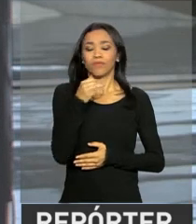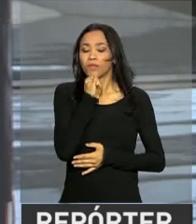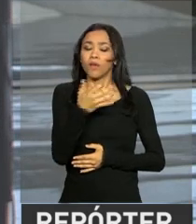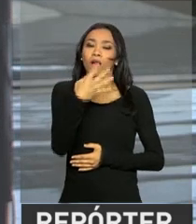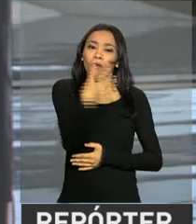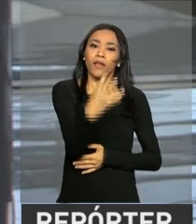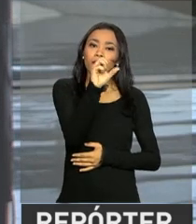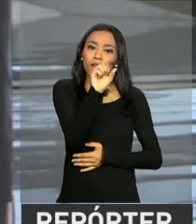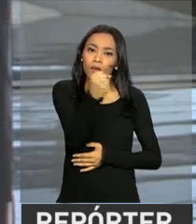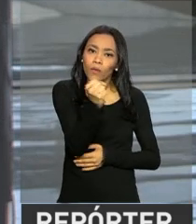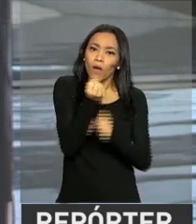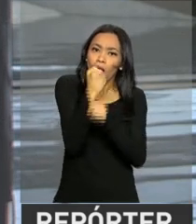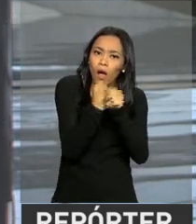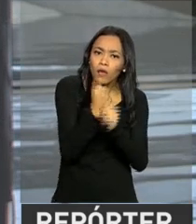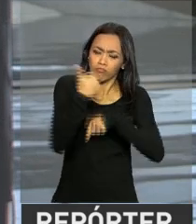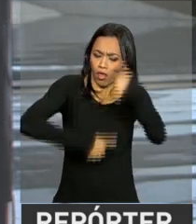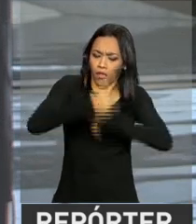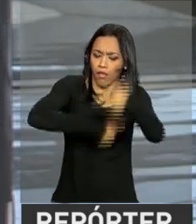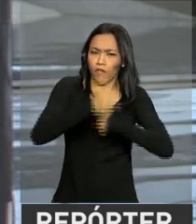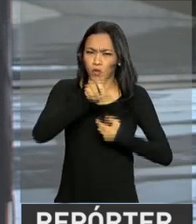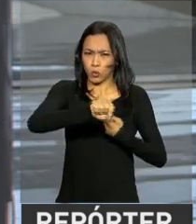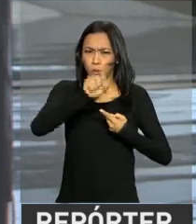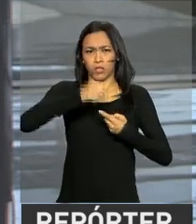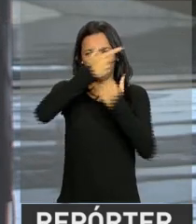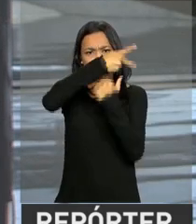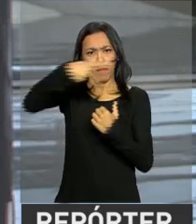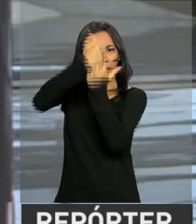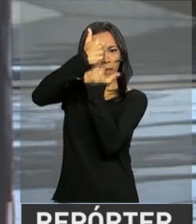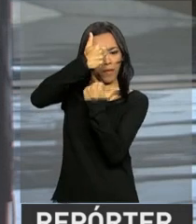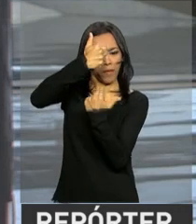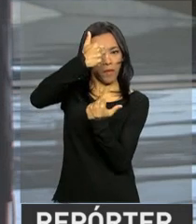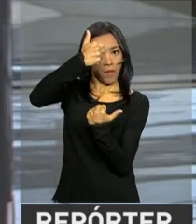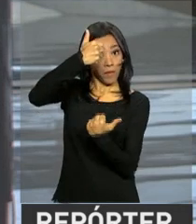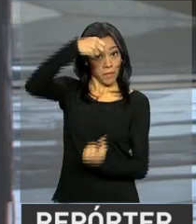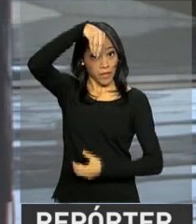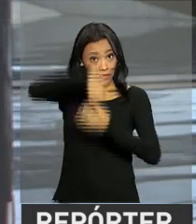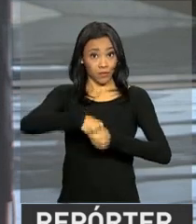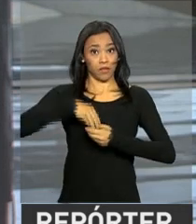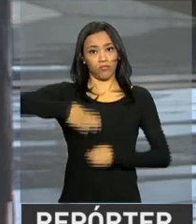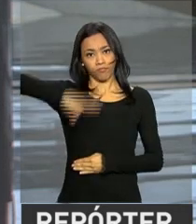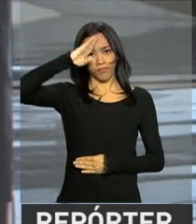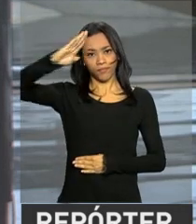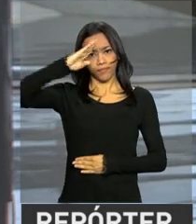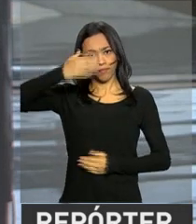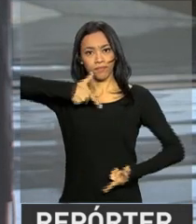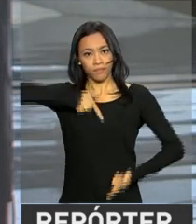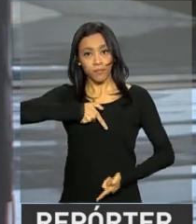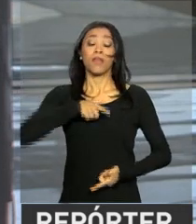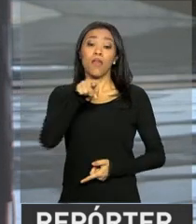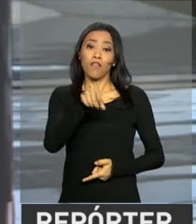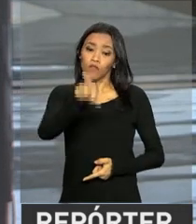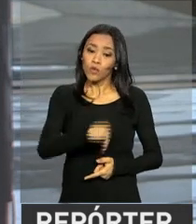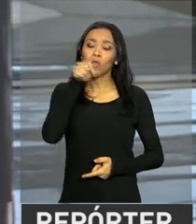no exército Modesto já ocupou vários cargos de comando e agora então ele passa a ser o responsável pela elaboração da